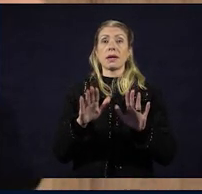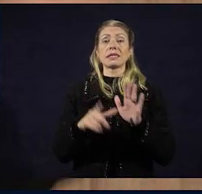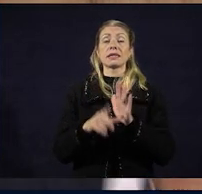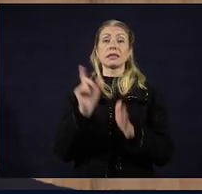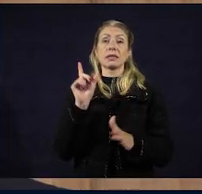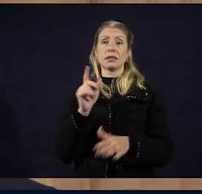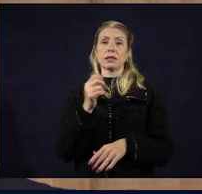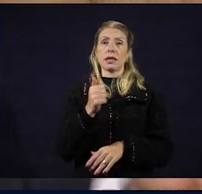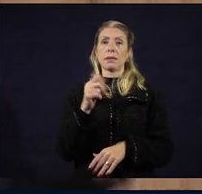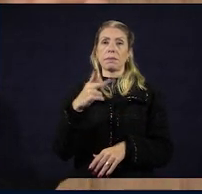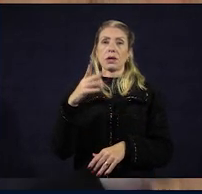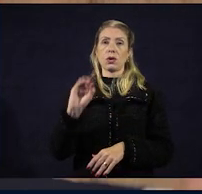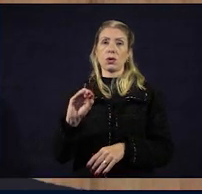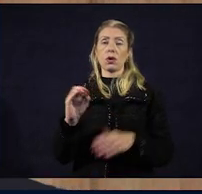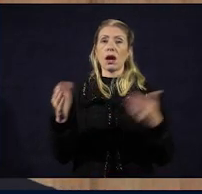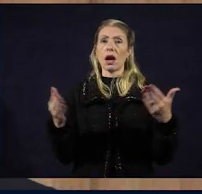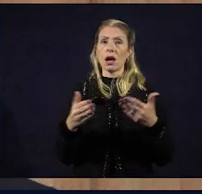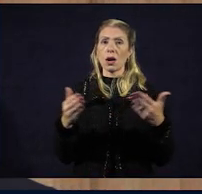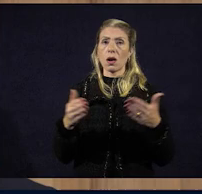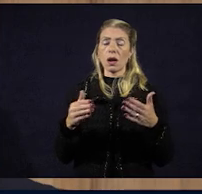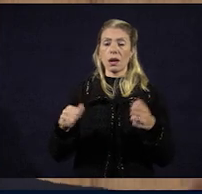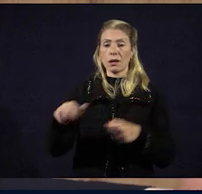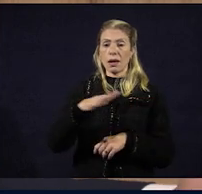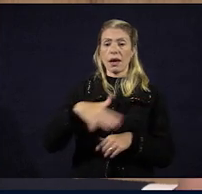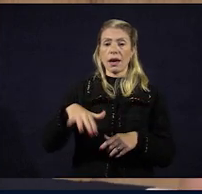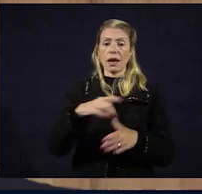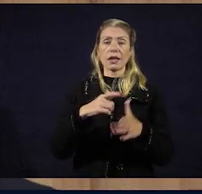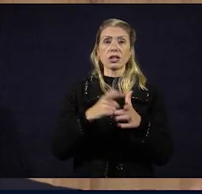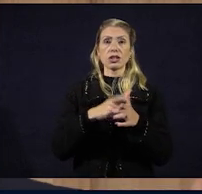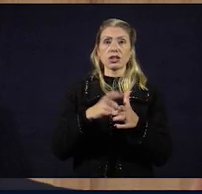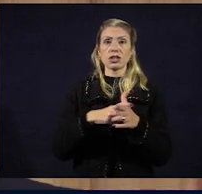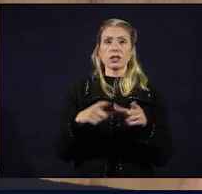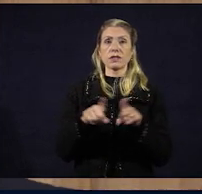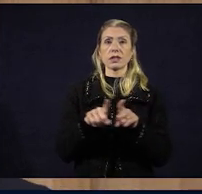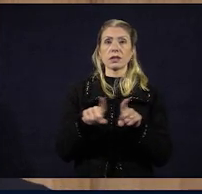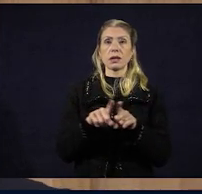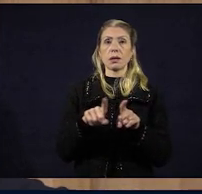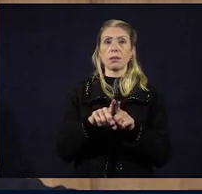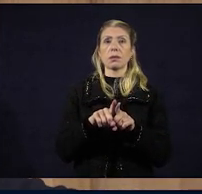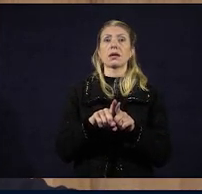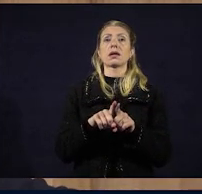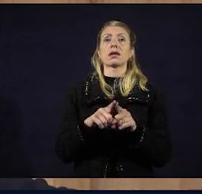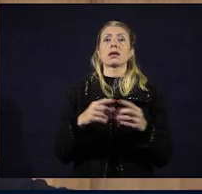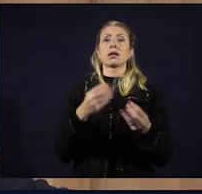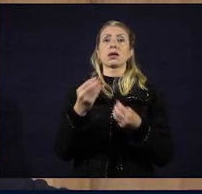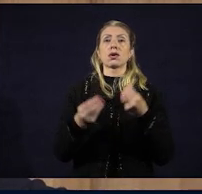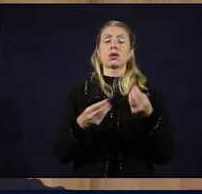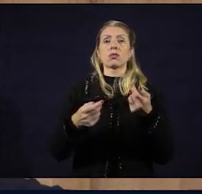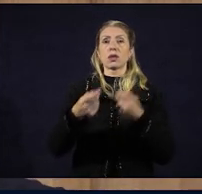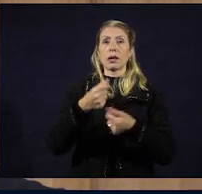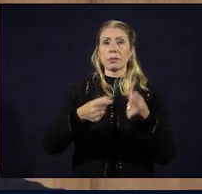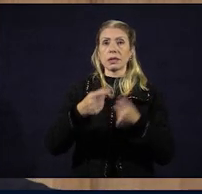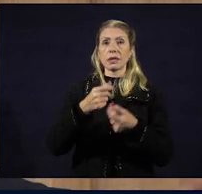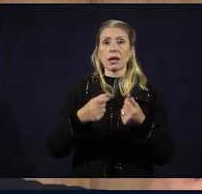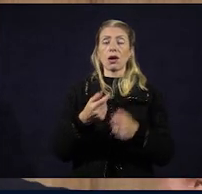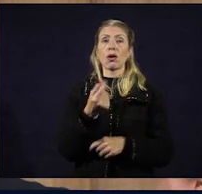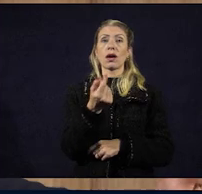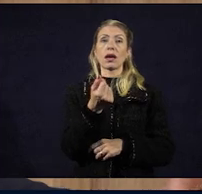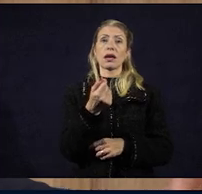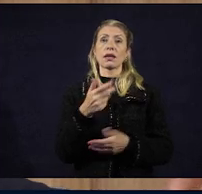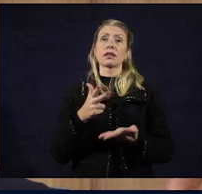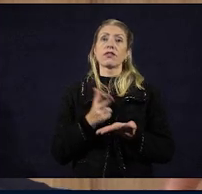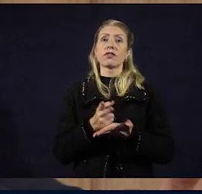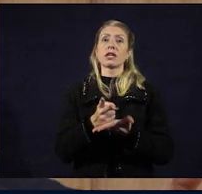também né Muito desenvolvido mercado de dívidas né mercado de detox marketing Mercado de Capitais de renda fixa Tá